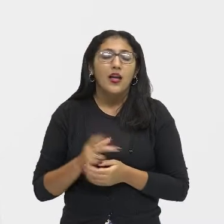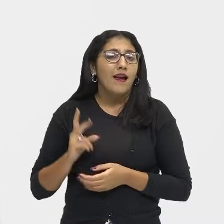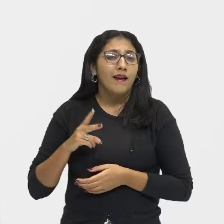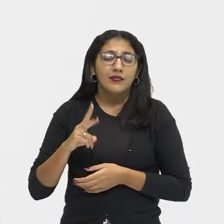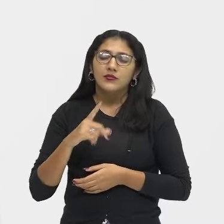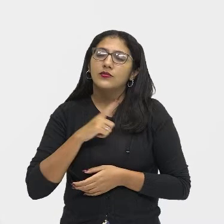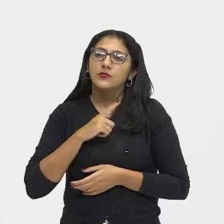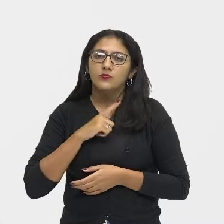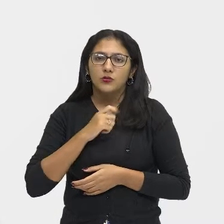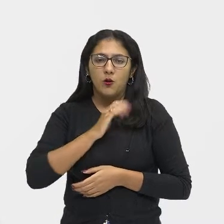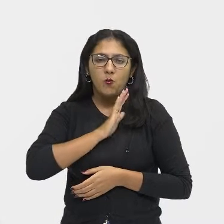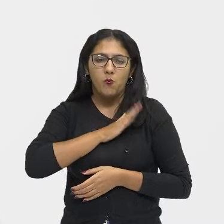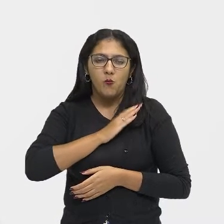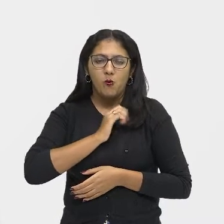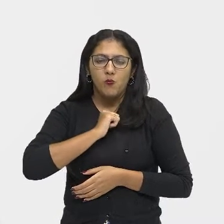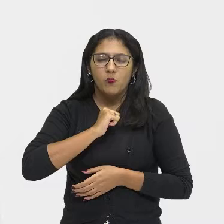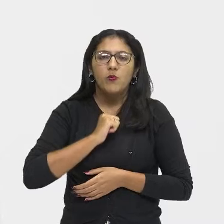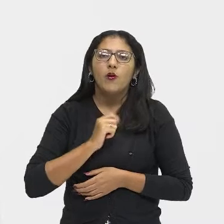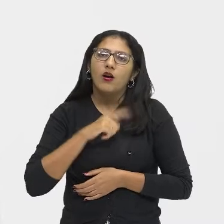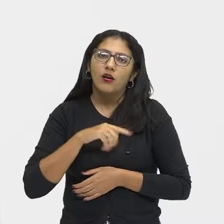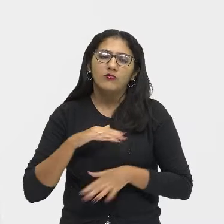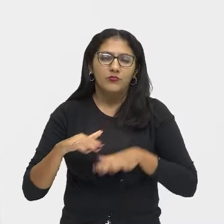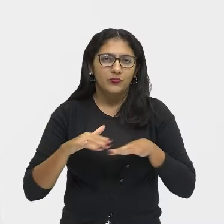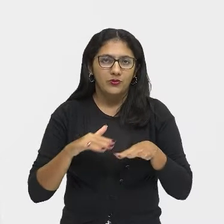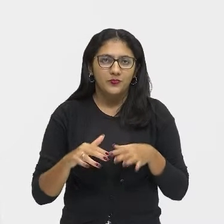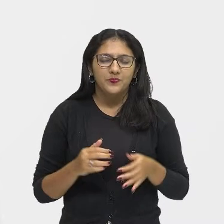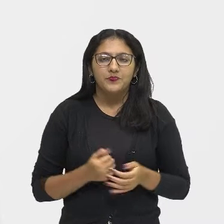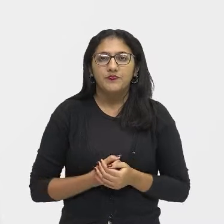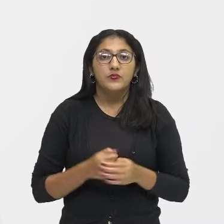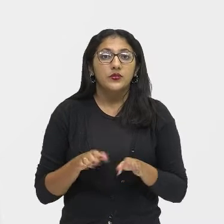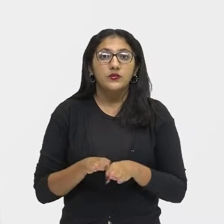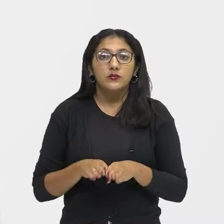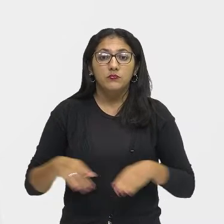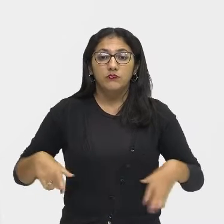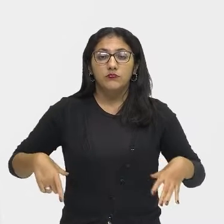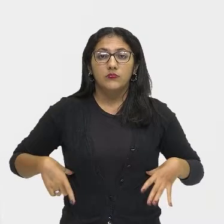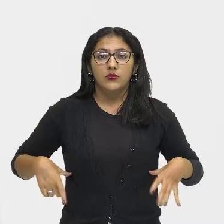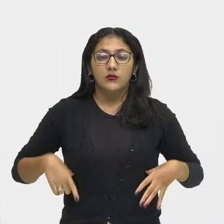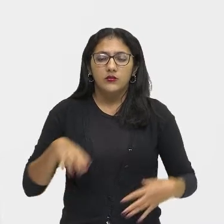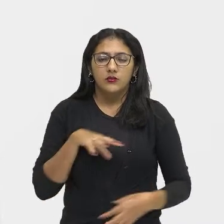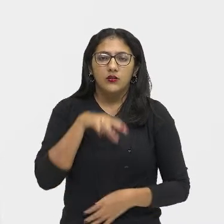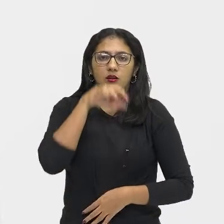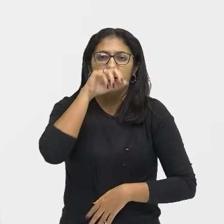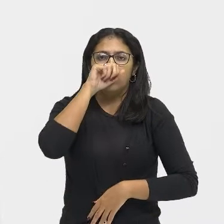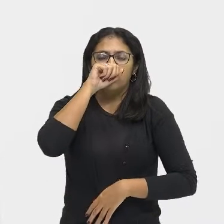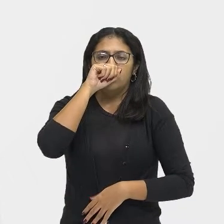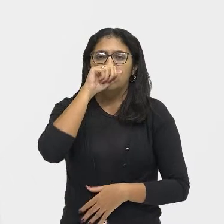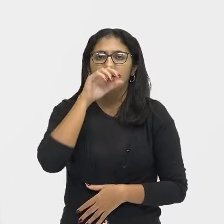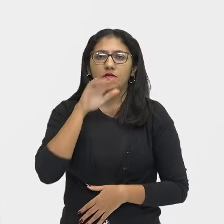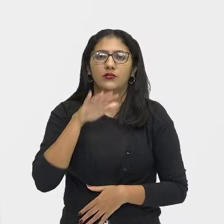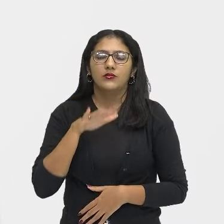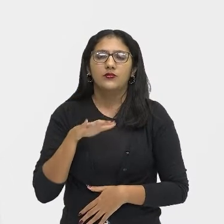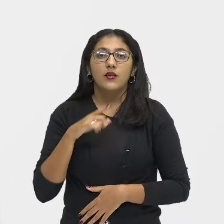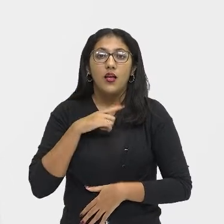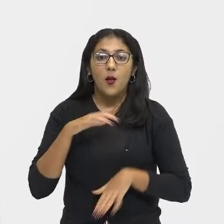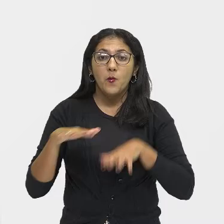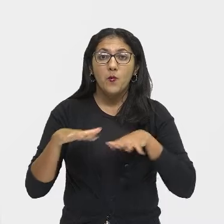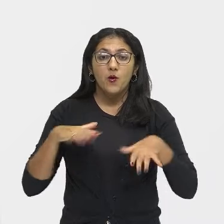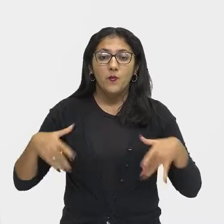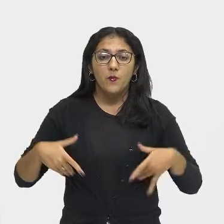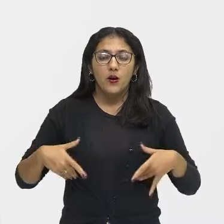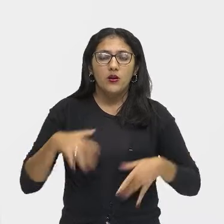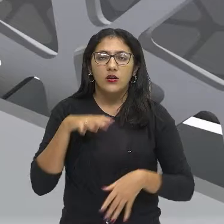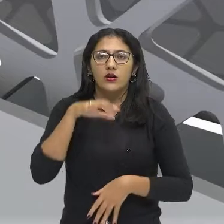na mesma ordem. Então isso é ritmo. A nossa respiração, o movimento que a gente realiza de inspirar